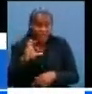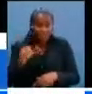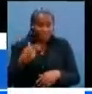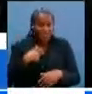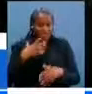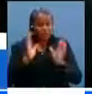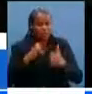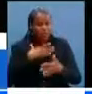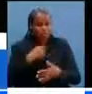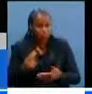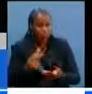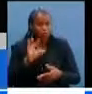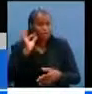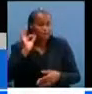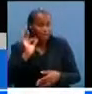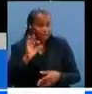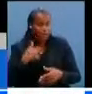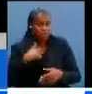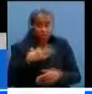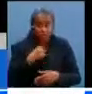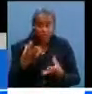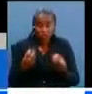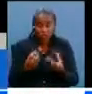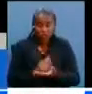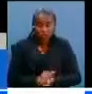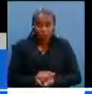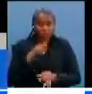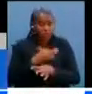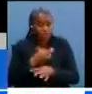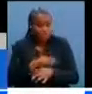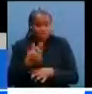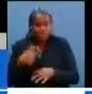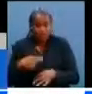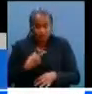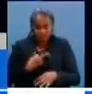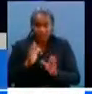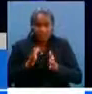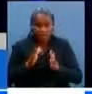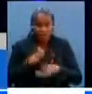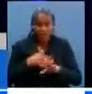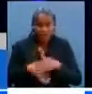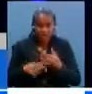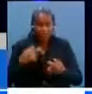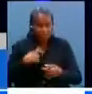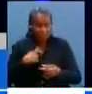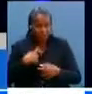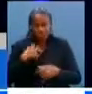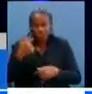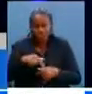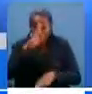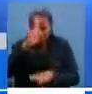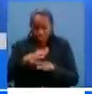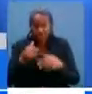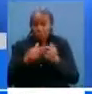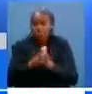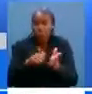seu ataque o ataque constante já que este é um festival e ver sempre realizado mpma devia correr tudo